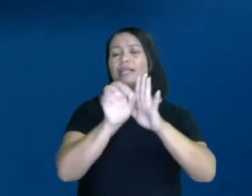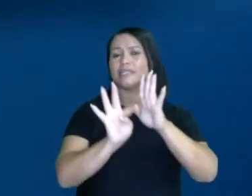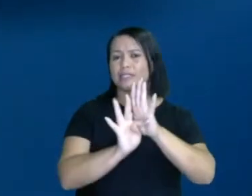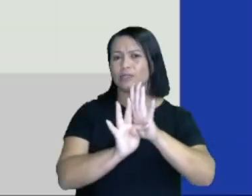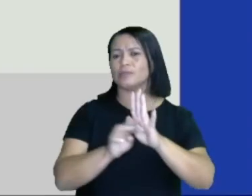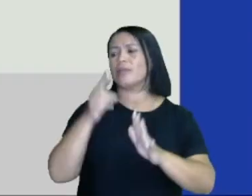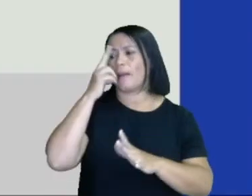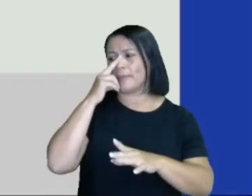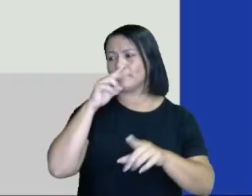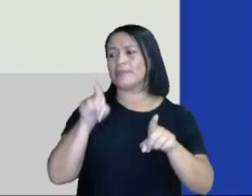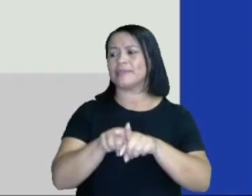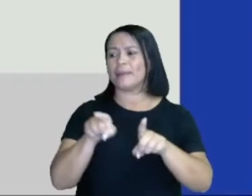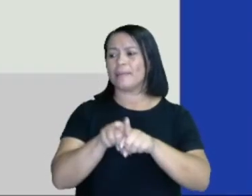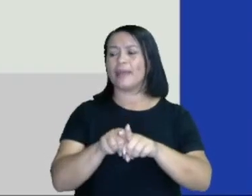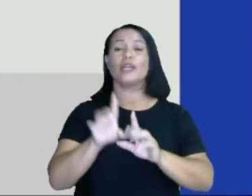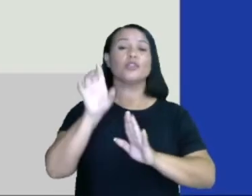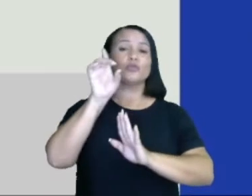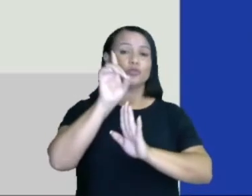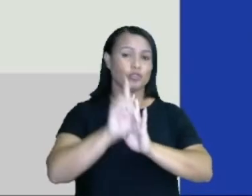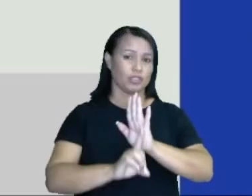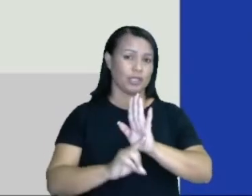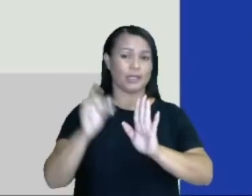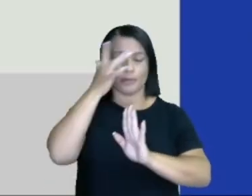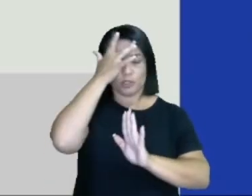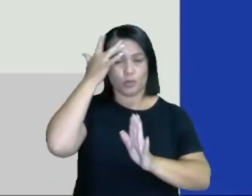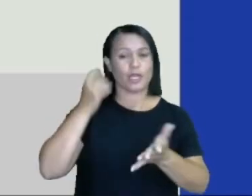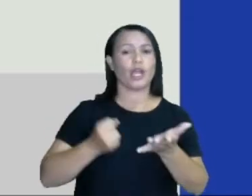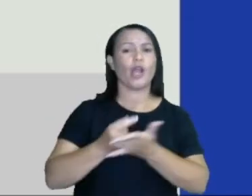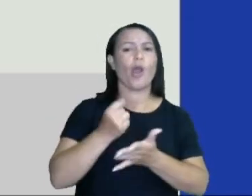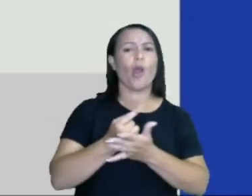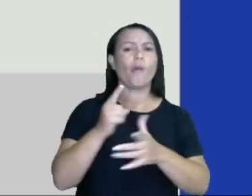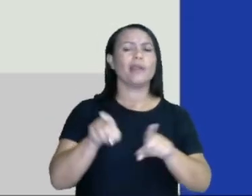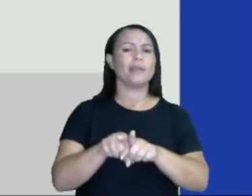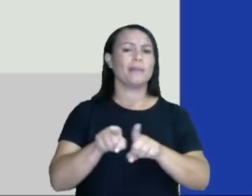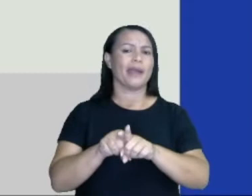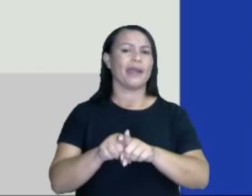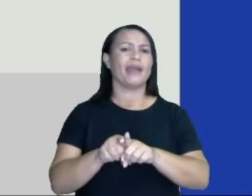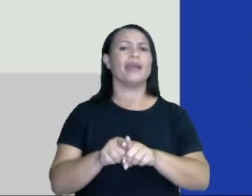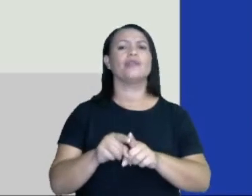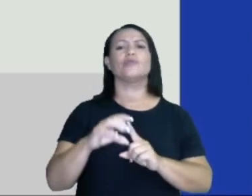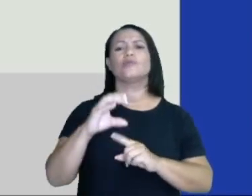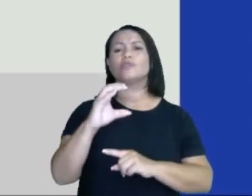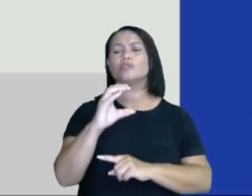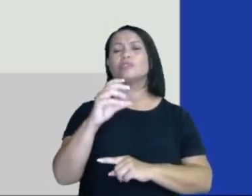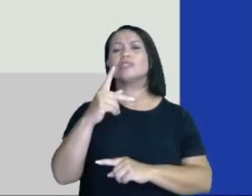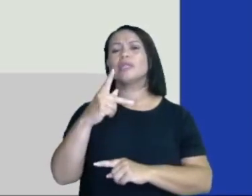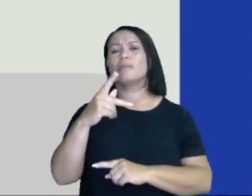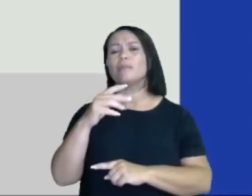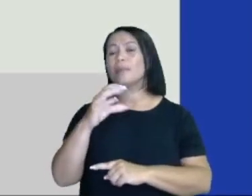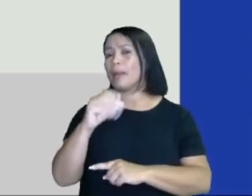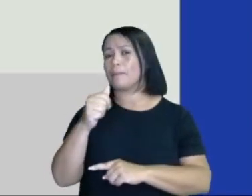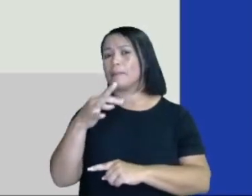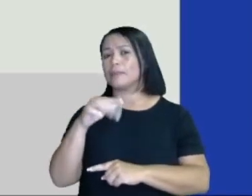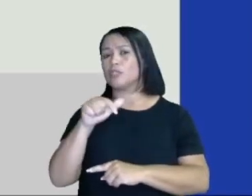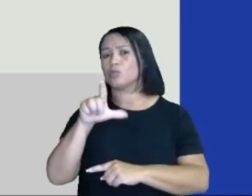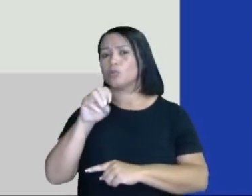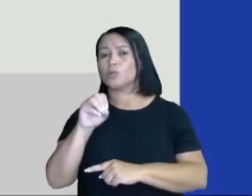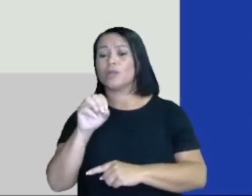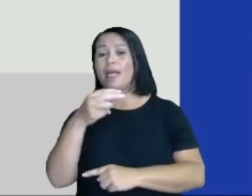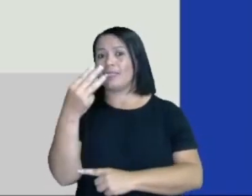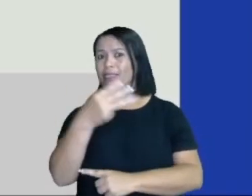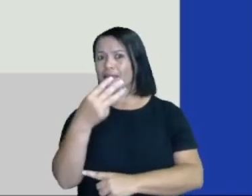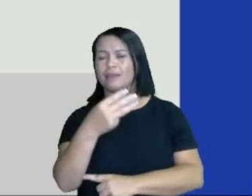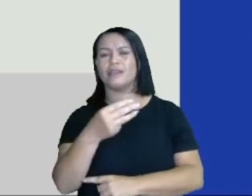A mesma coisa aqui, também dos direitos do consumidor. Capítulo 3, dos direitos básicos do consumidor. Aí logo em seguida,